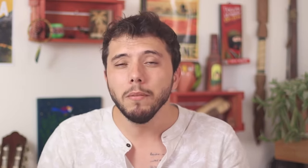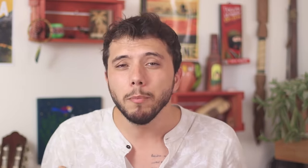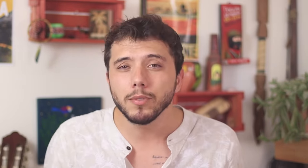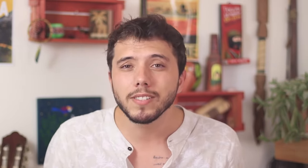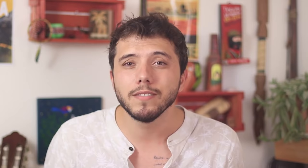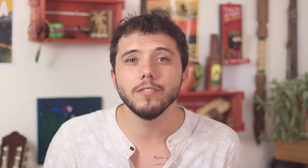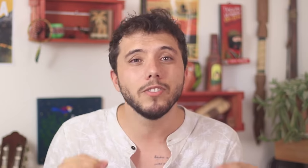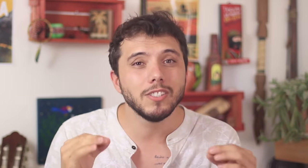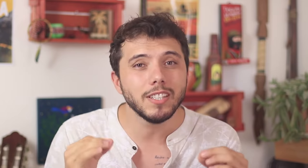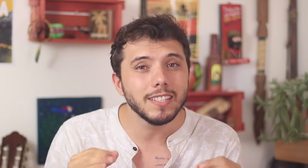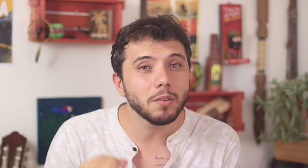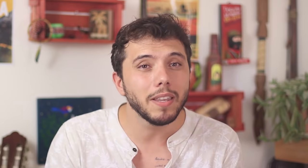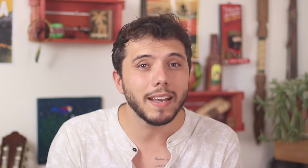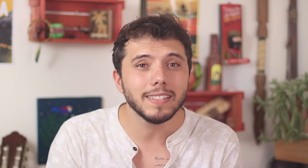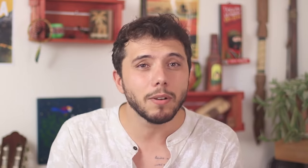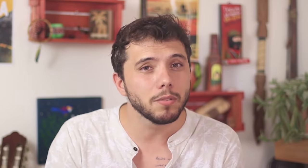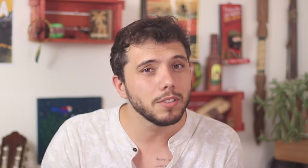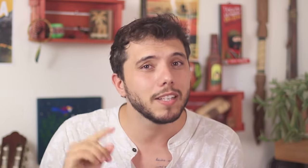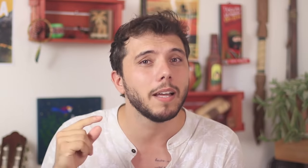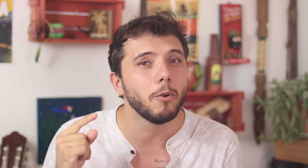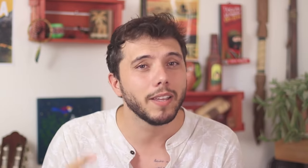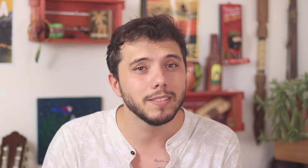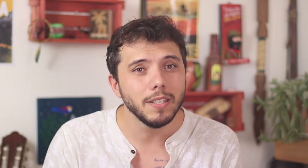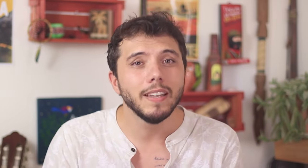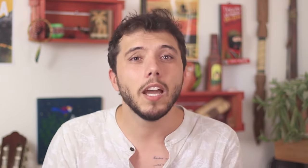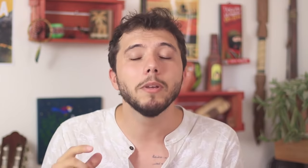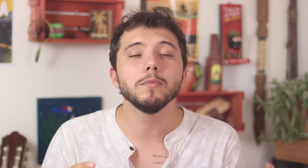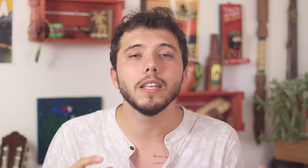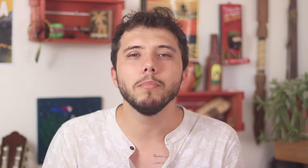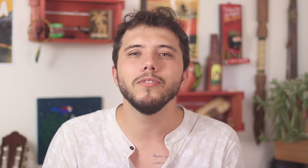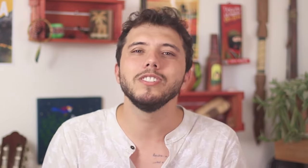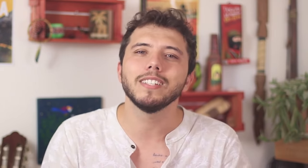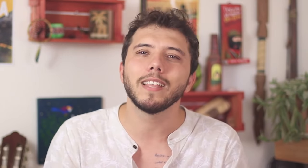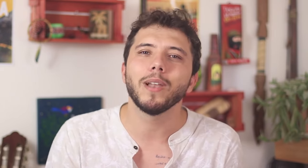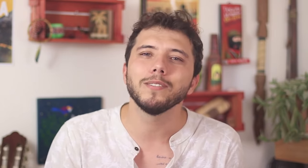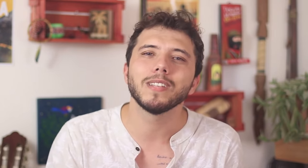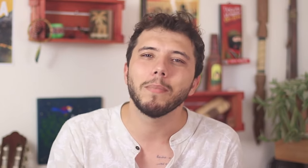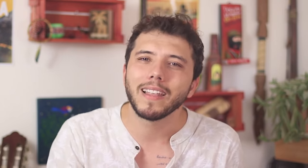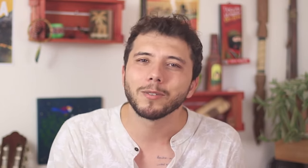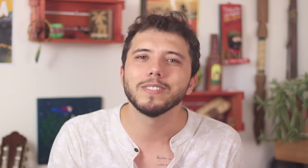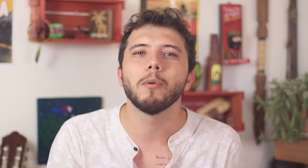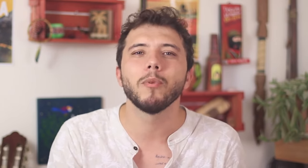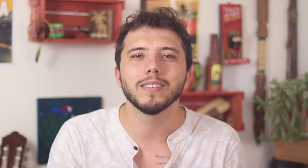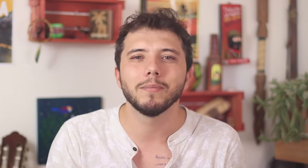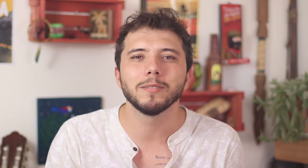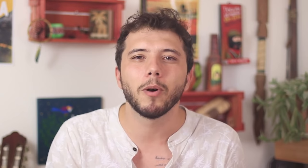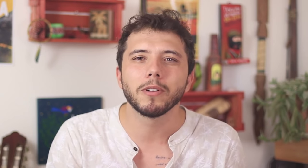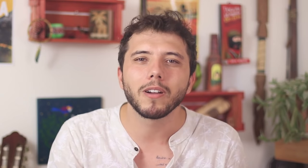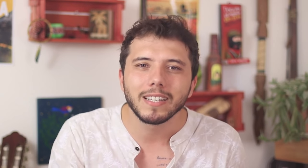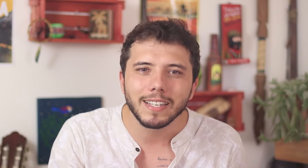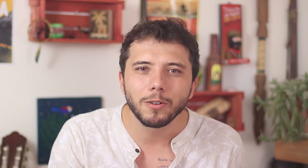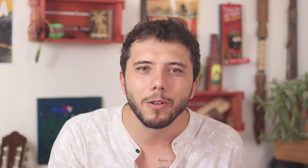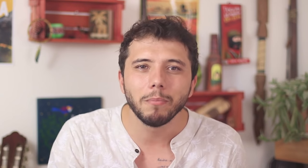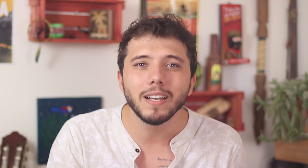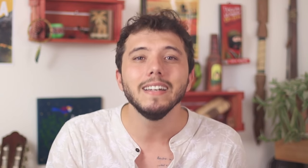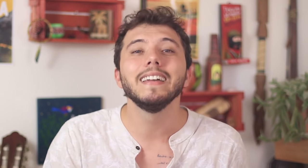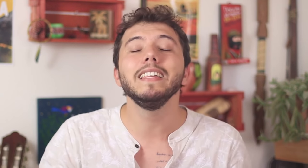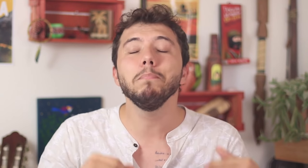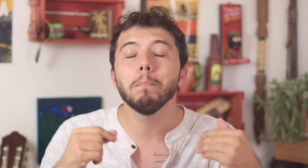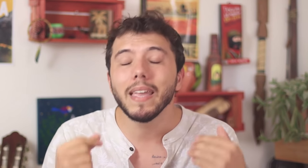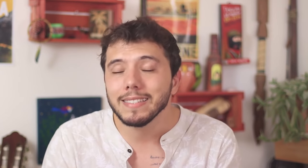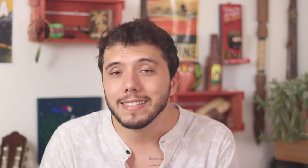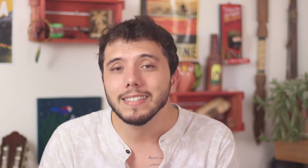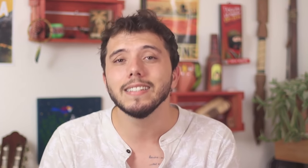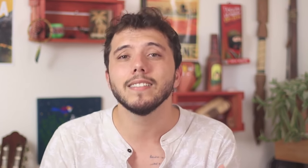diagnosticar o mínimo possível fingir que se solidariza com a dor de quem tá morrendo e ao mesmo tempo fingir que tá do lado dos trabalhadores da população mais pobre com a crise econômica